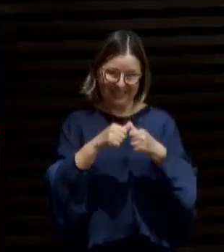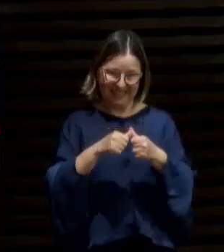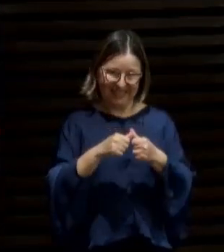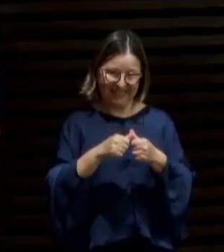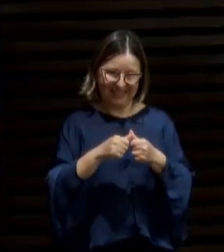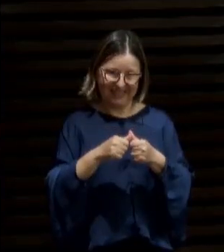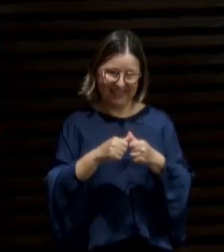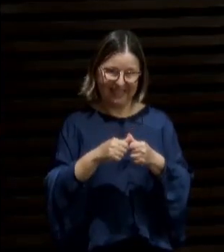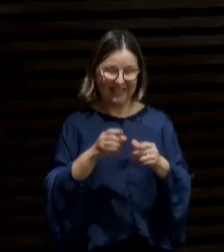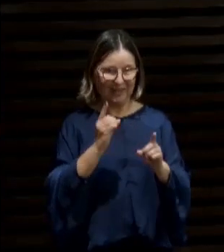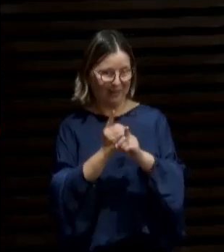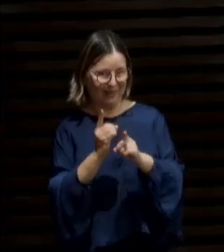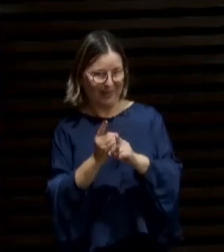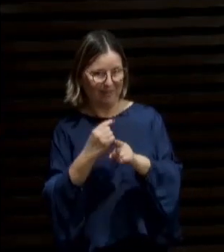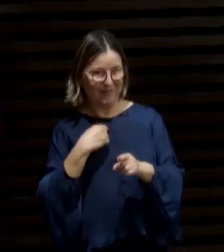esteja.